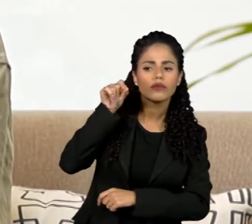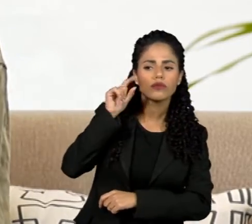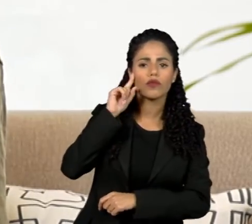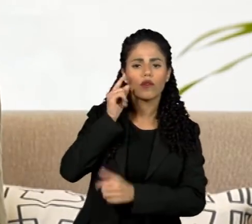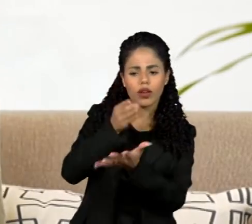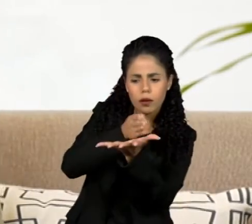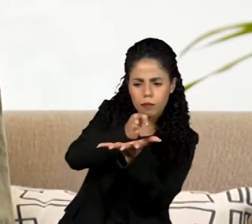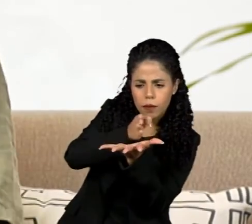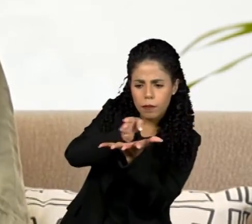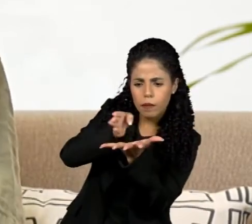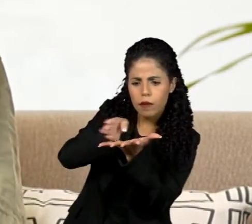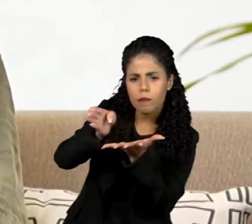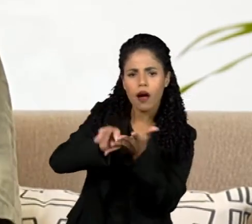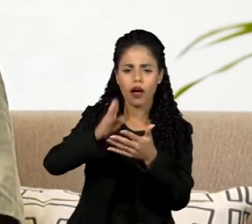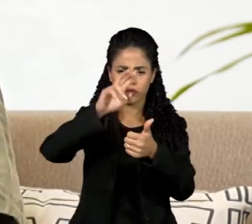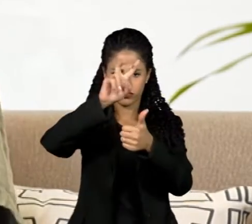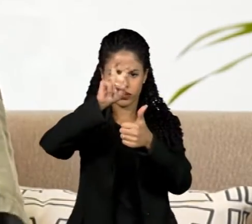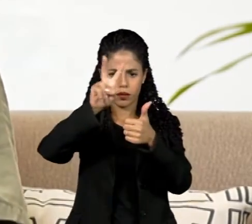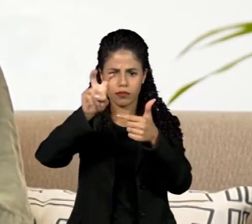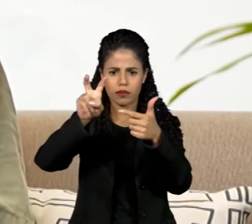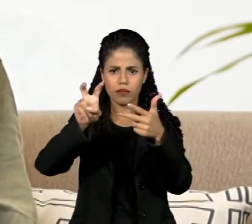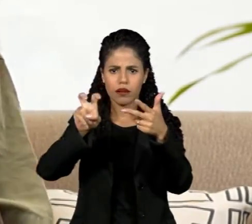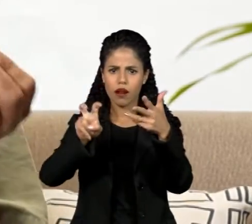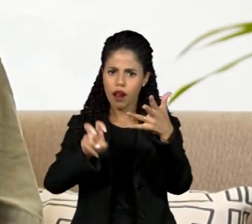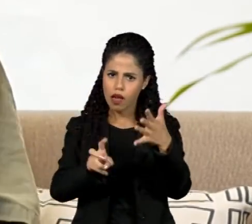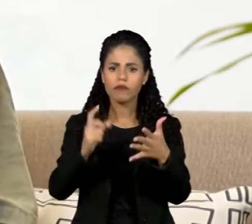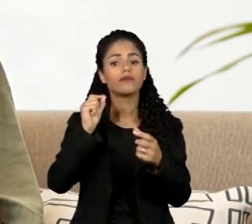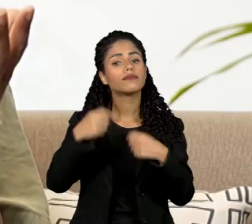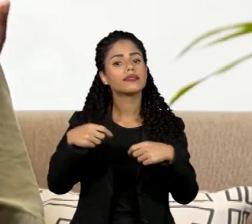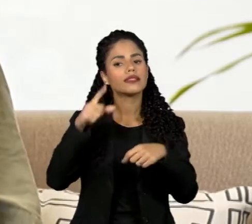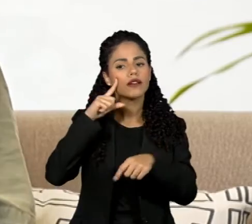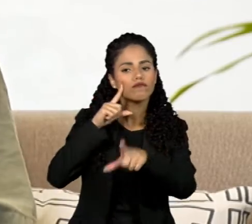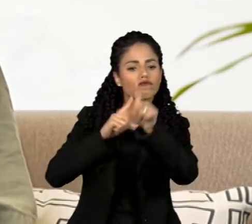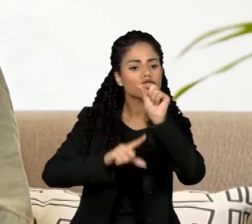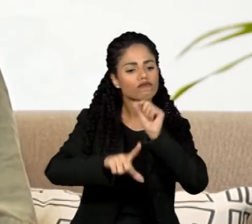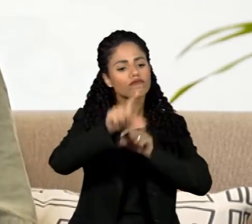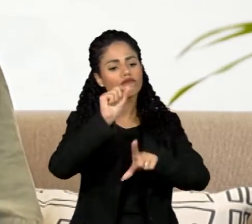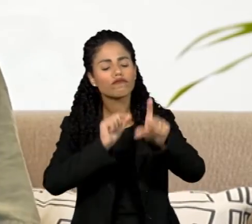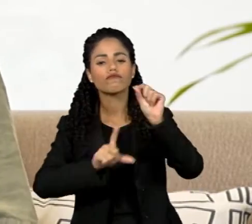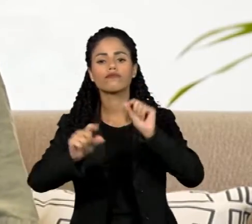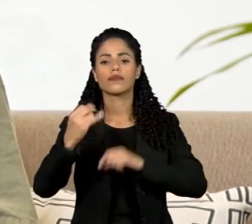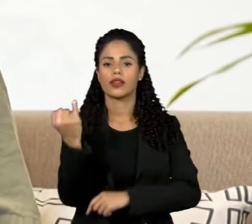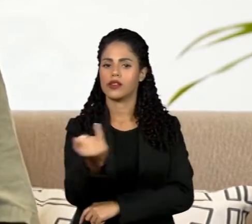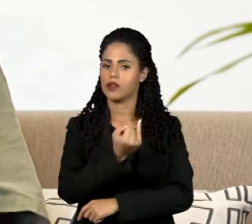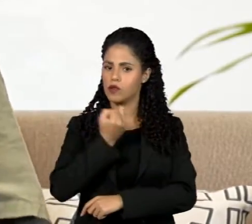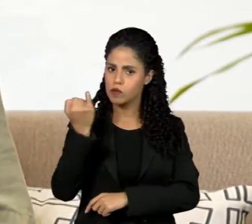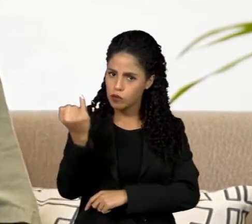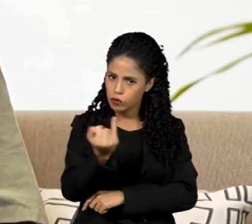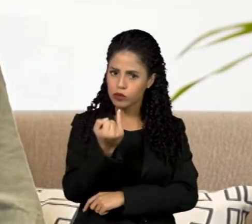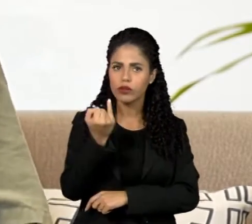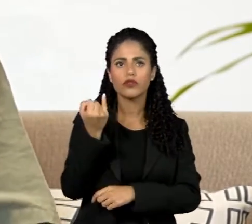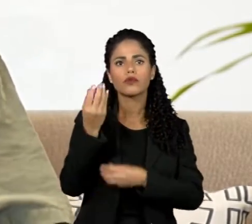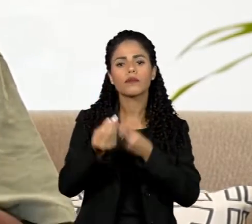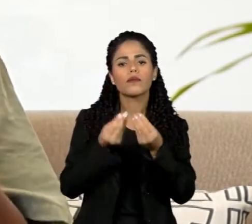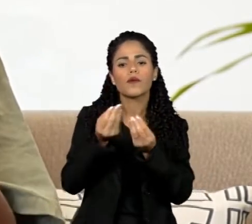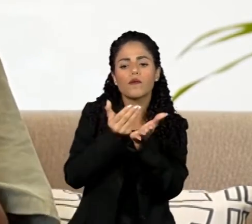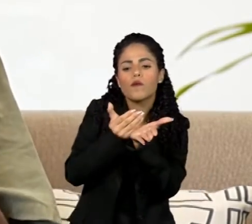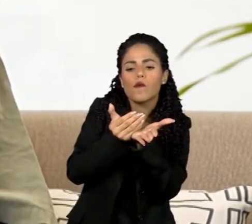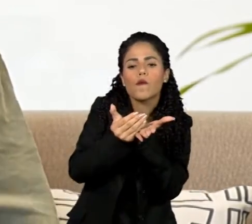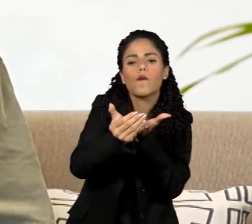um tema, pode ser até nichos combinados, né, que tem algum alinhamento entre si, mas que ele possa